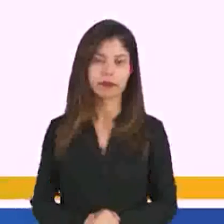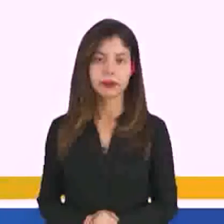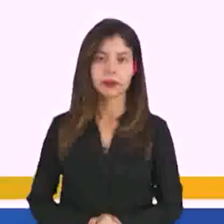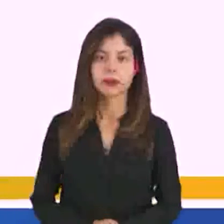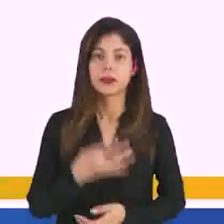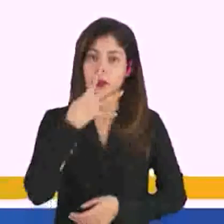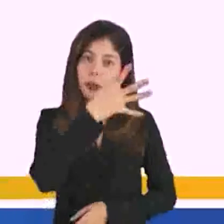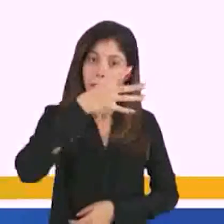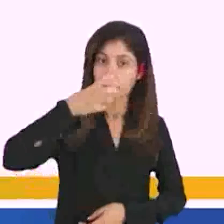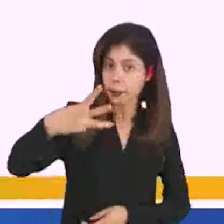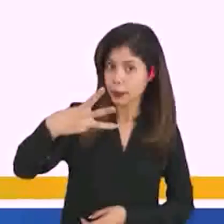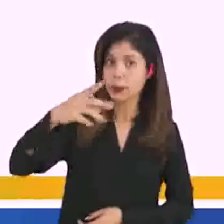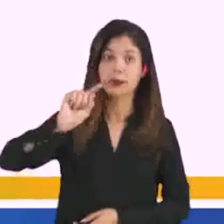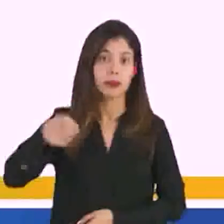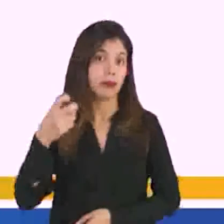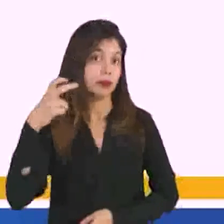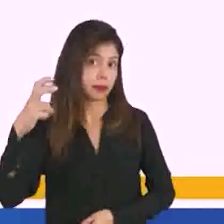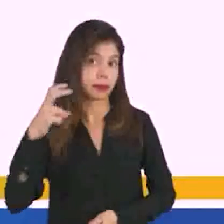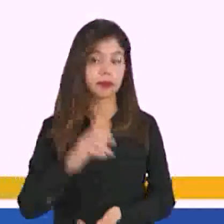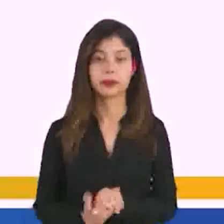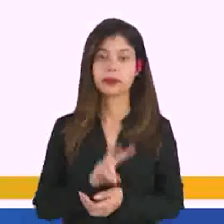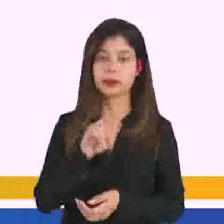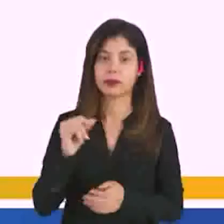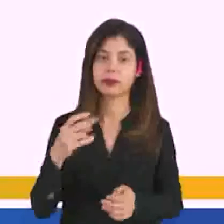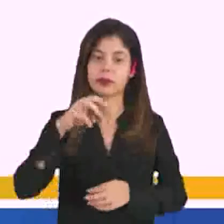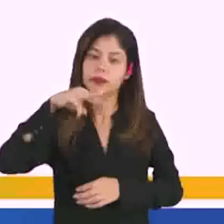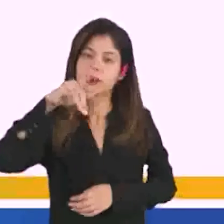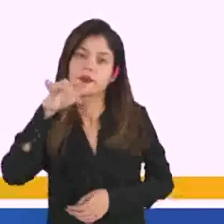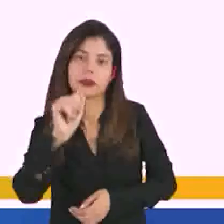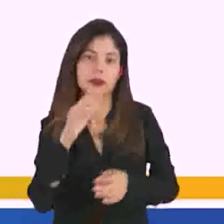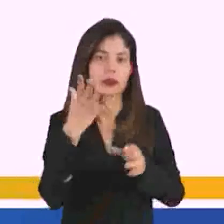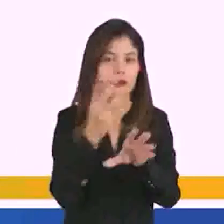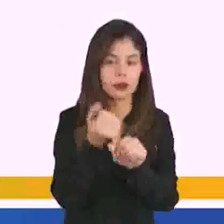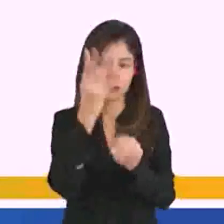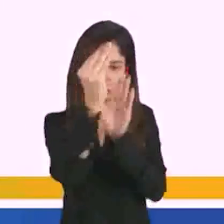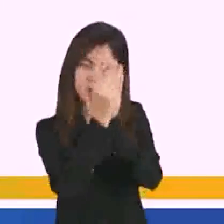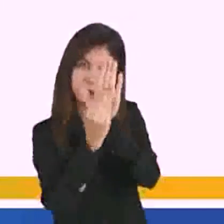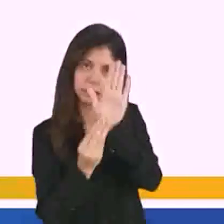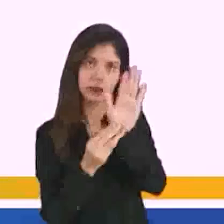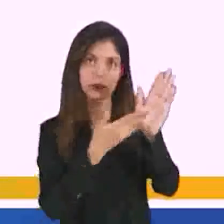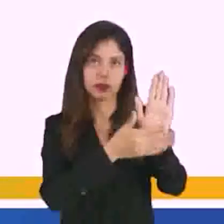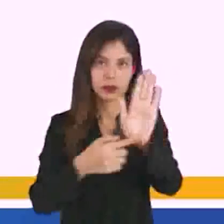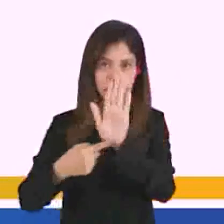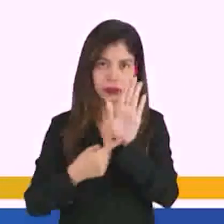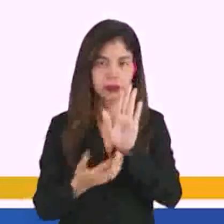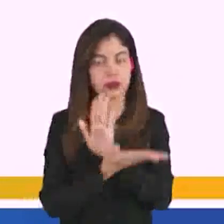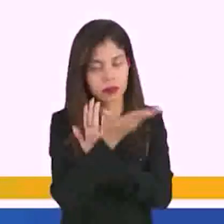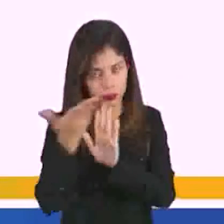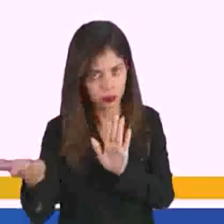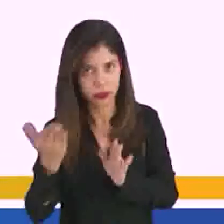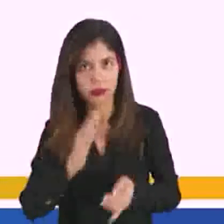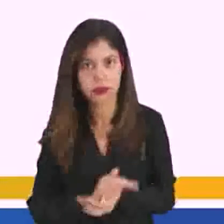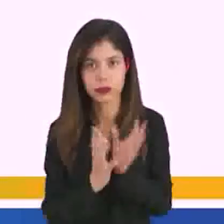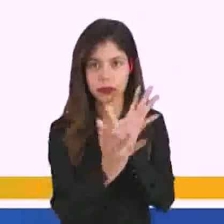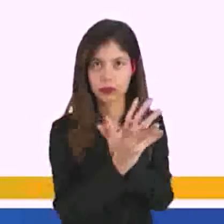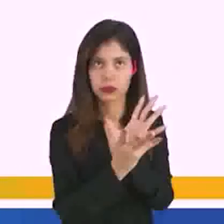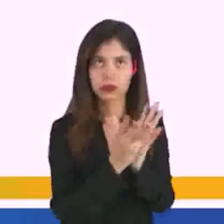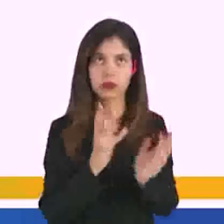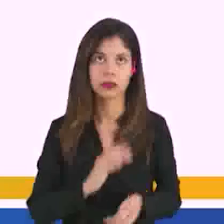43,5. Então, 43,5 vai ser a mediana desses dados aí, né, apresentados nesse